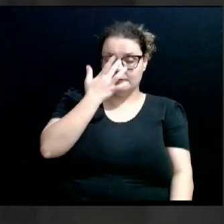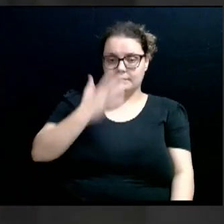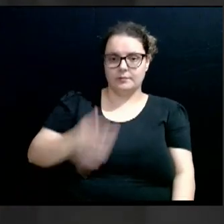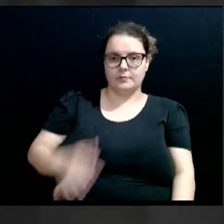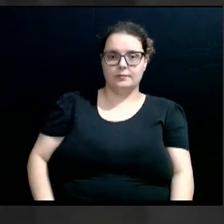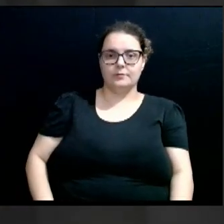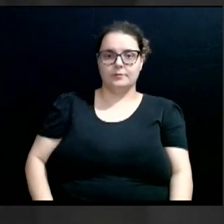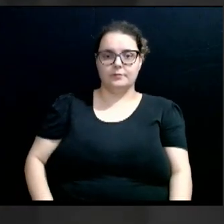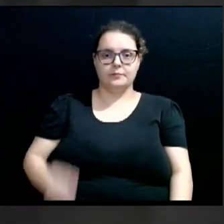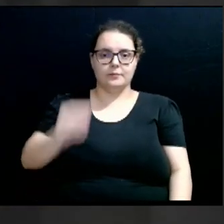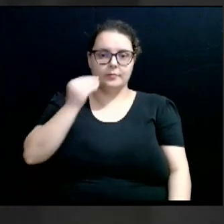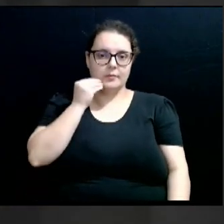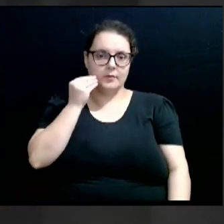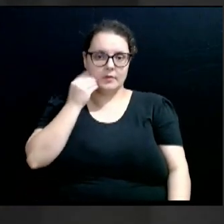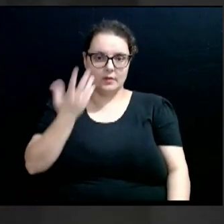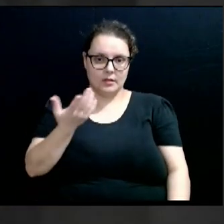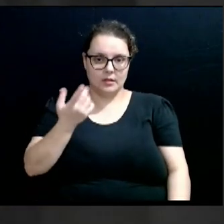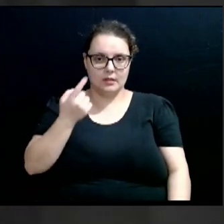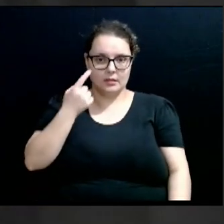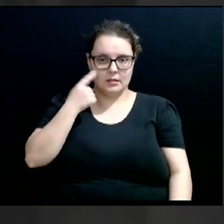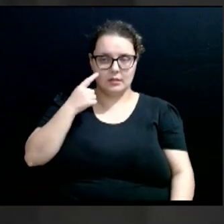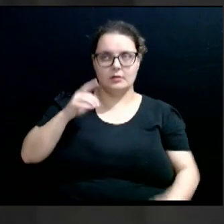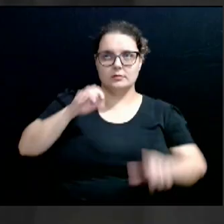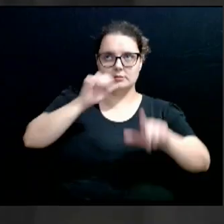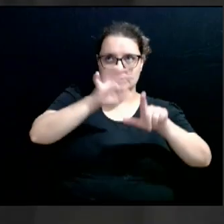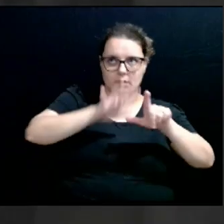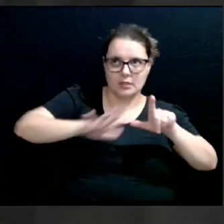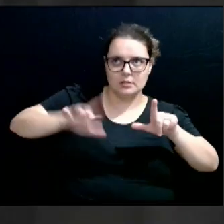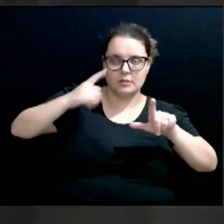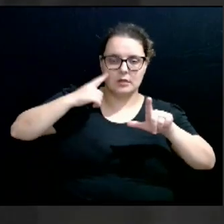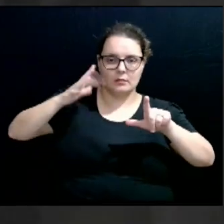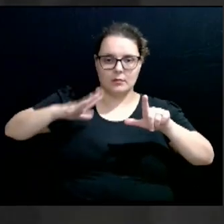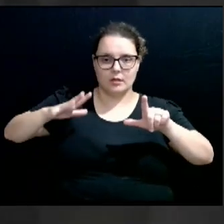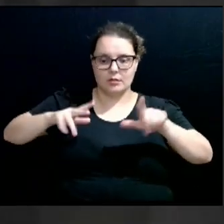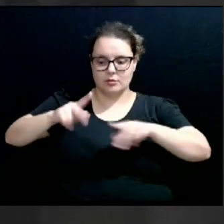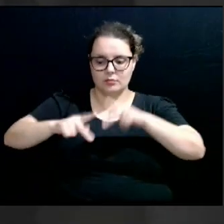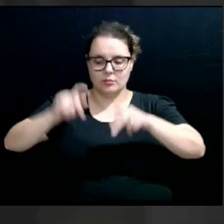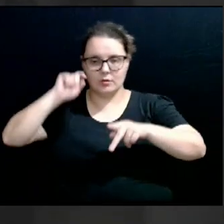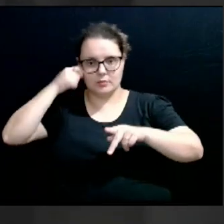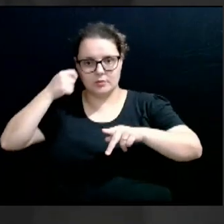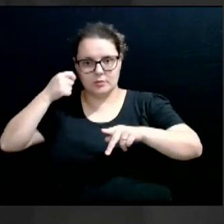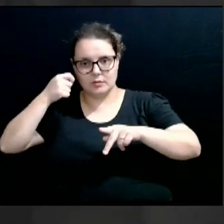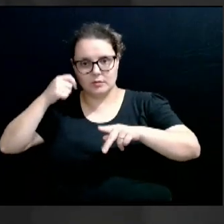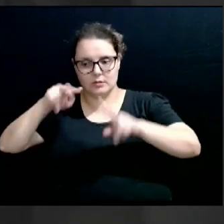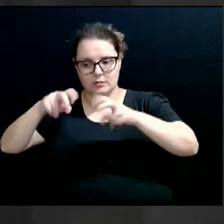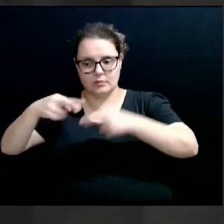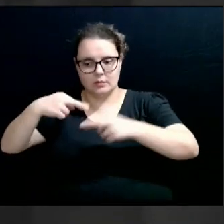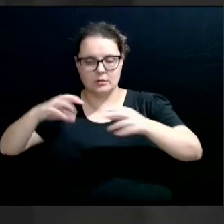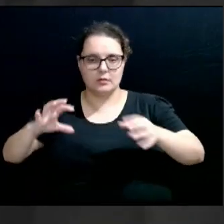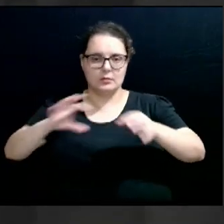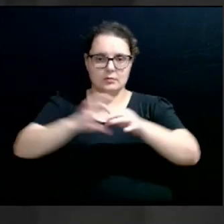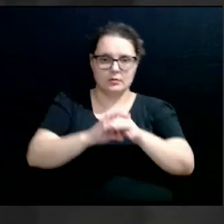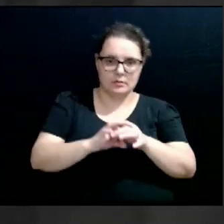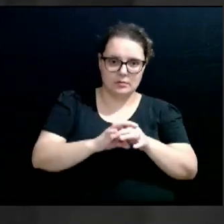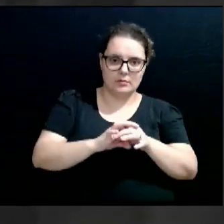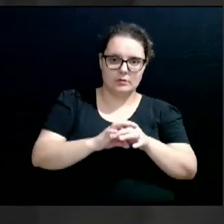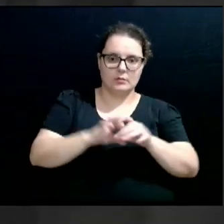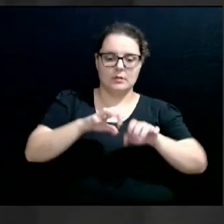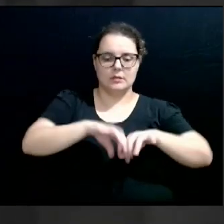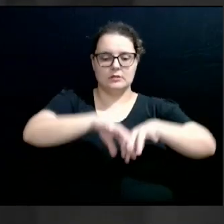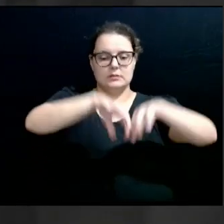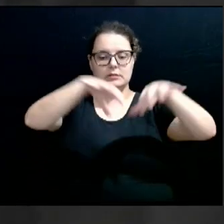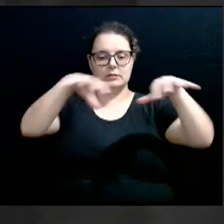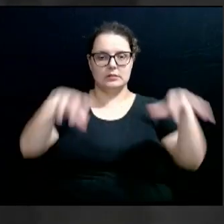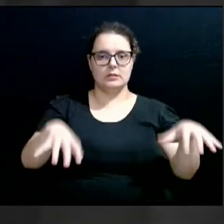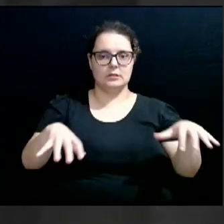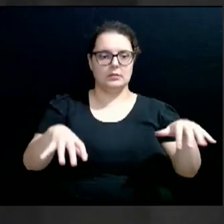descolar essa imagem do povo negro como um tema e tentar pensar nele também, né, como um sujeito detentor